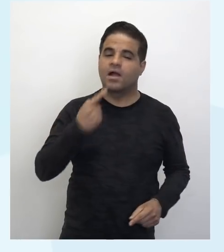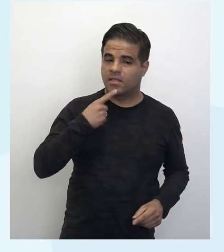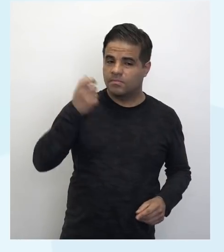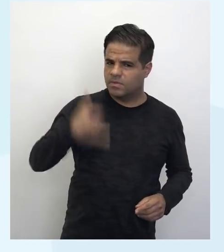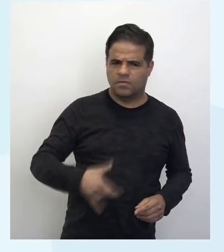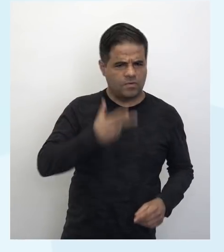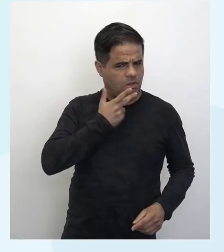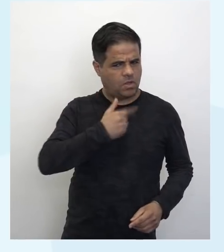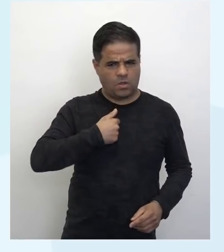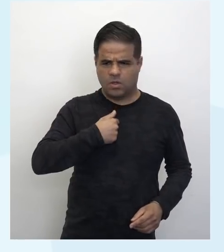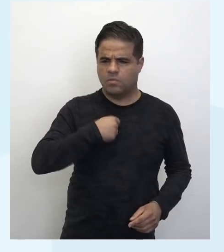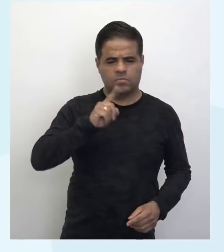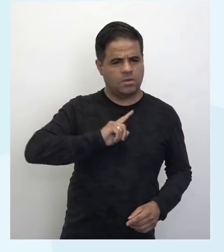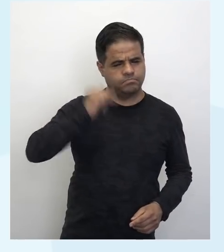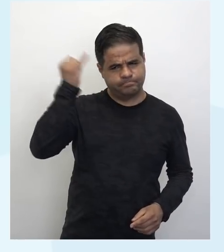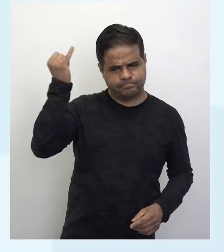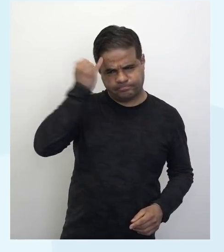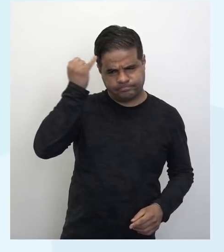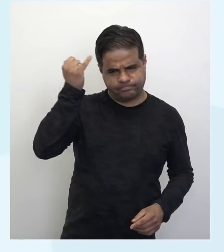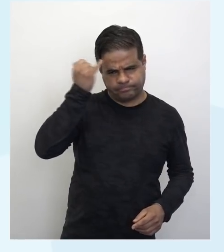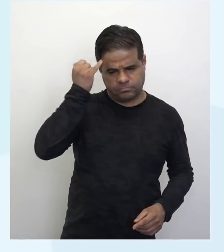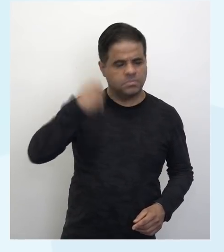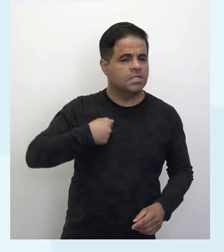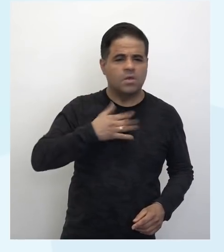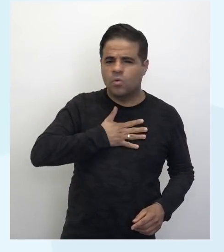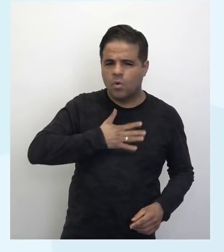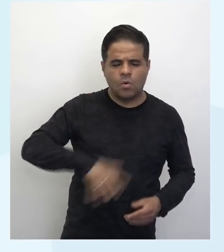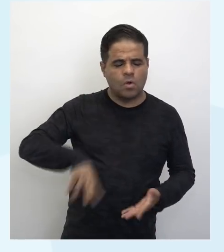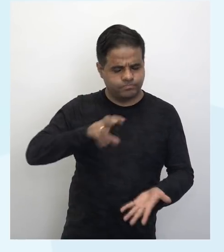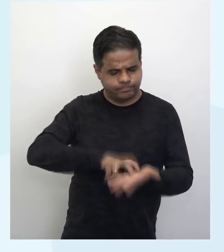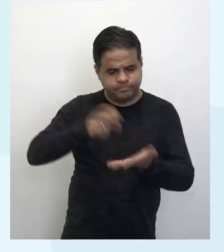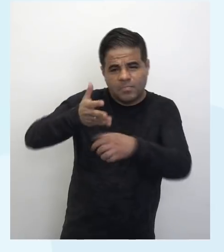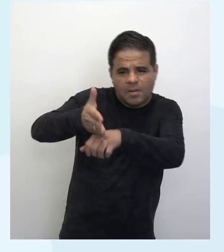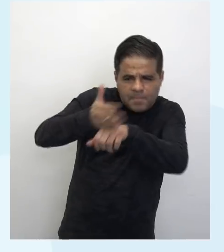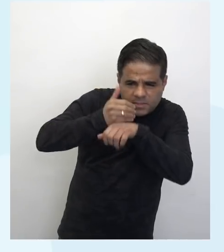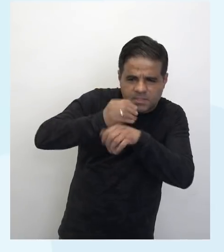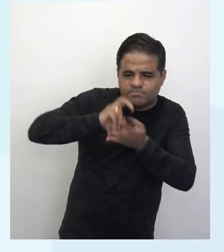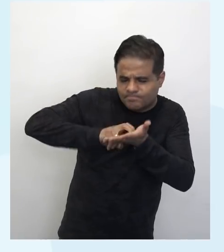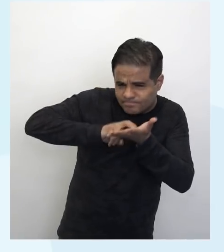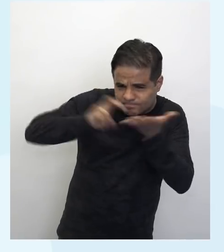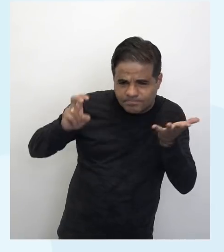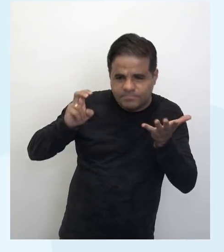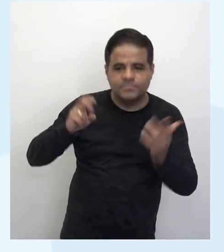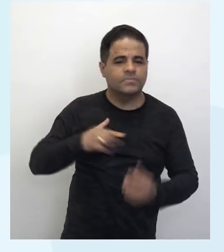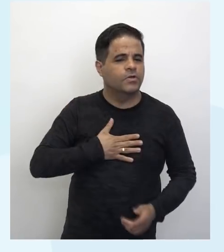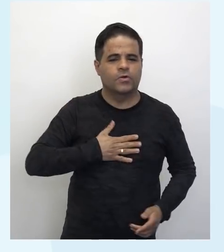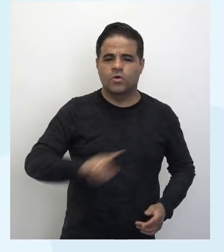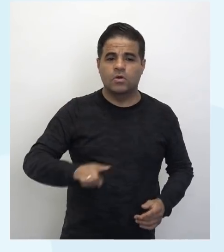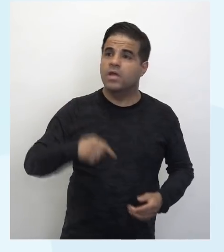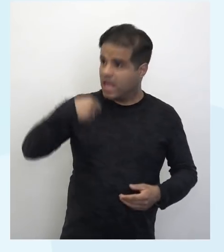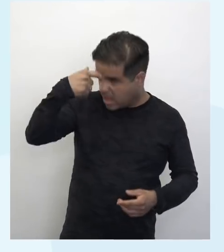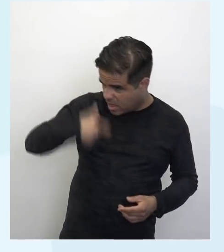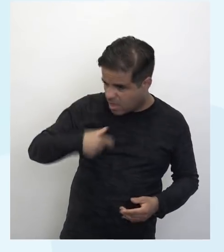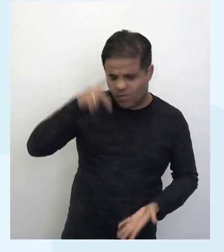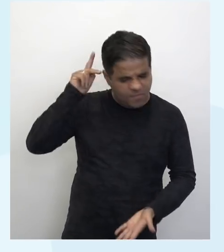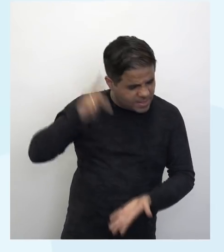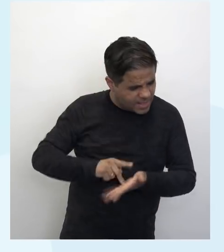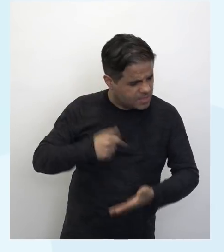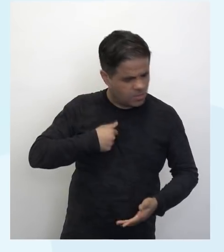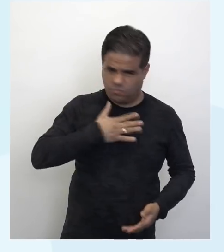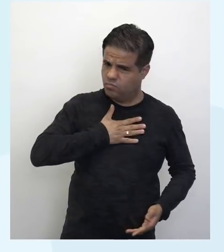sou preguiçosa e que eu não gosto de acordar cedo. No caso, eu realmente não gosto de acordar